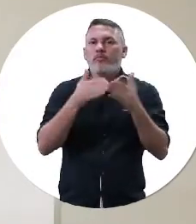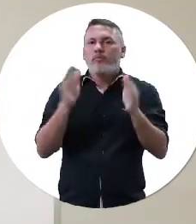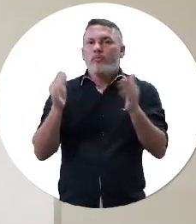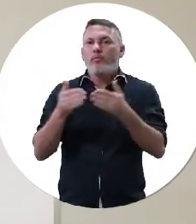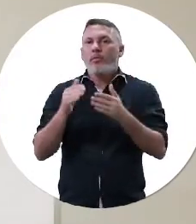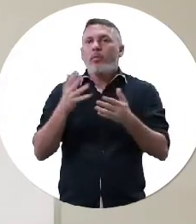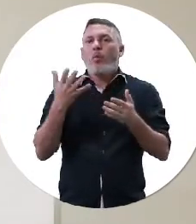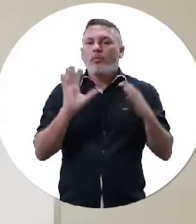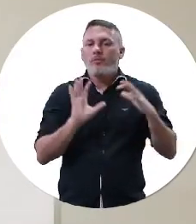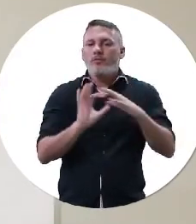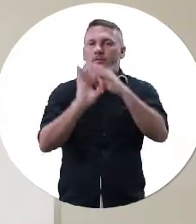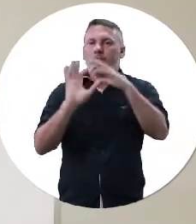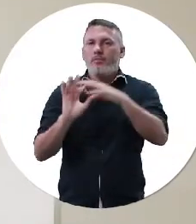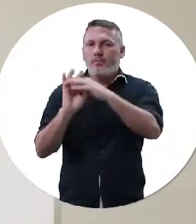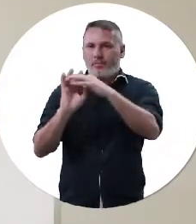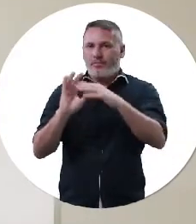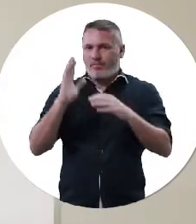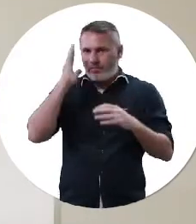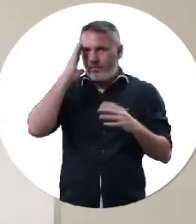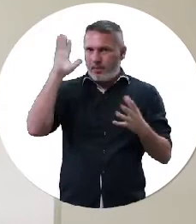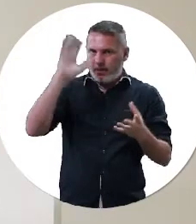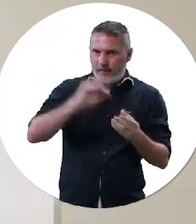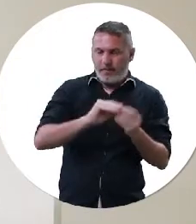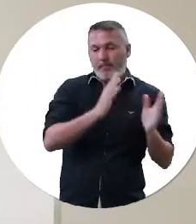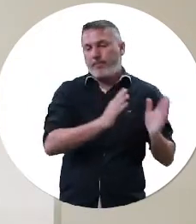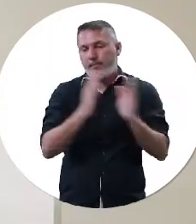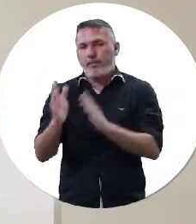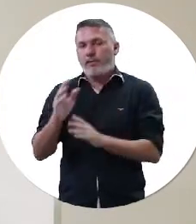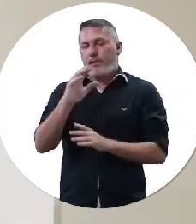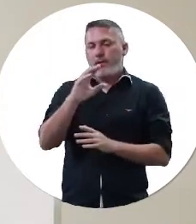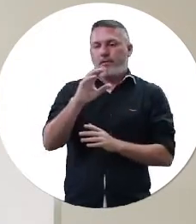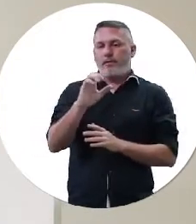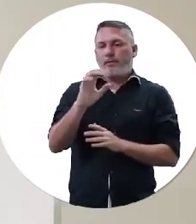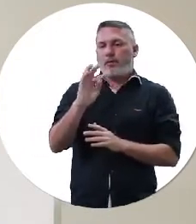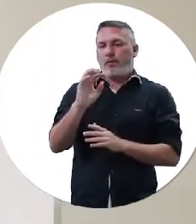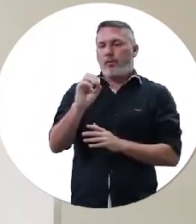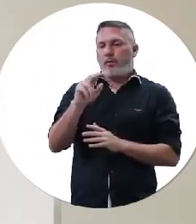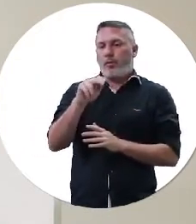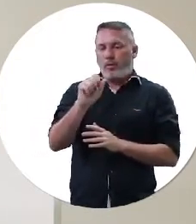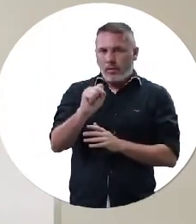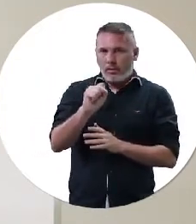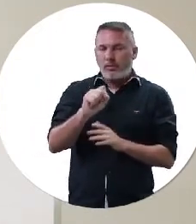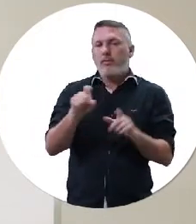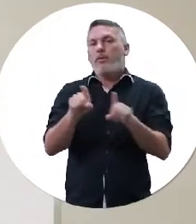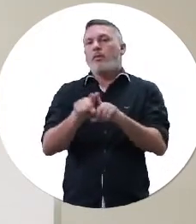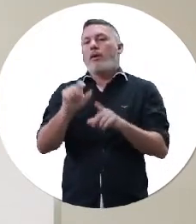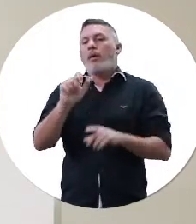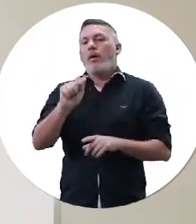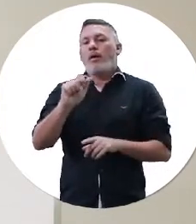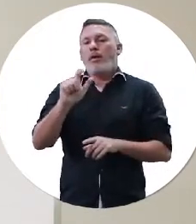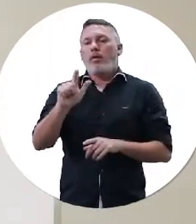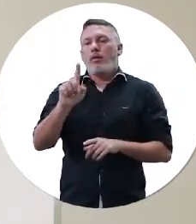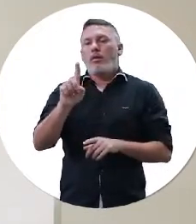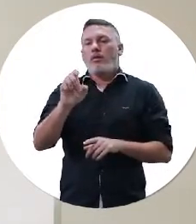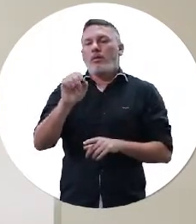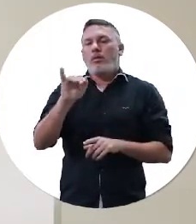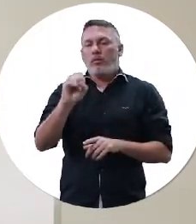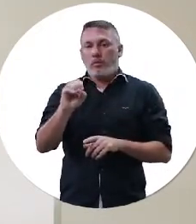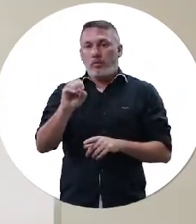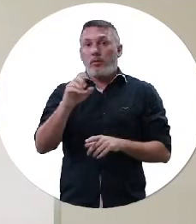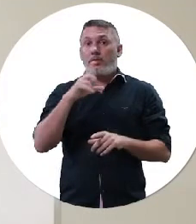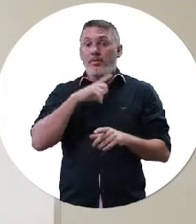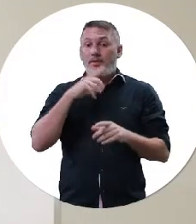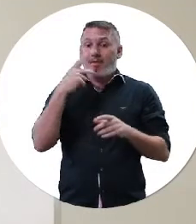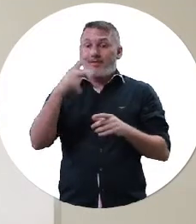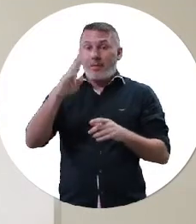funcional. Depende com quem vai estar ligado. Logo após isso a gente viu cetonas e aldeídos, em que tem a